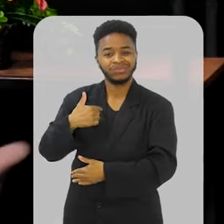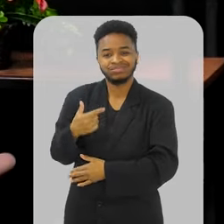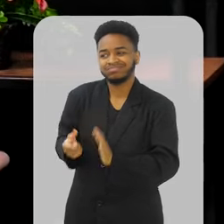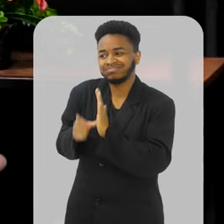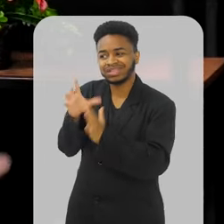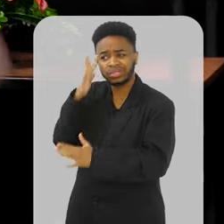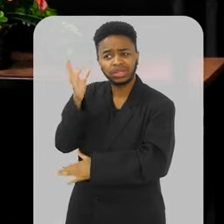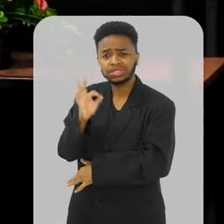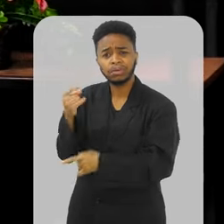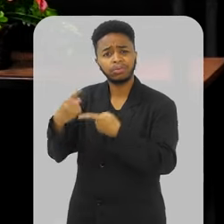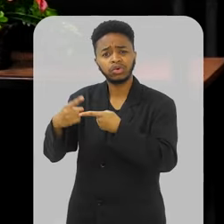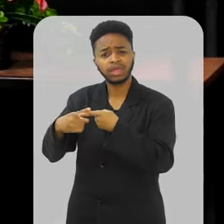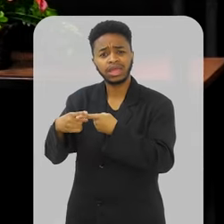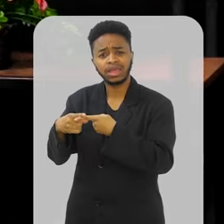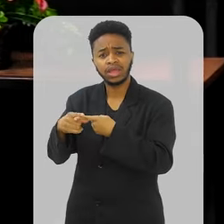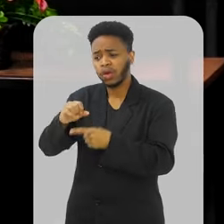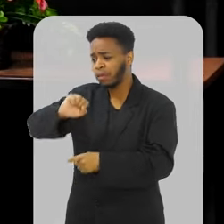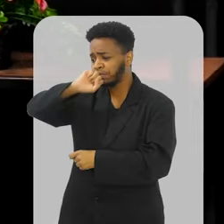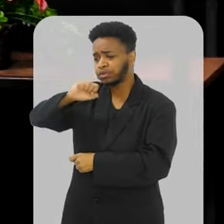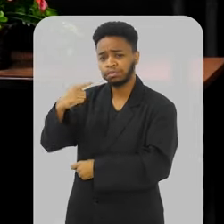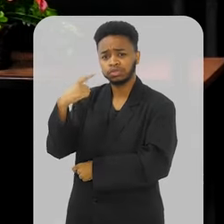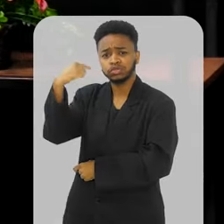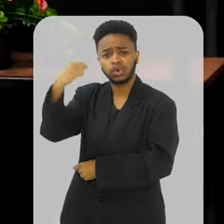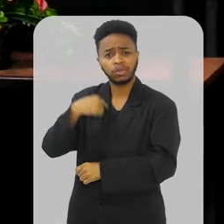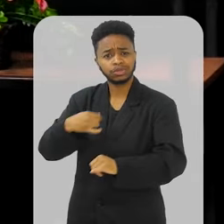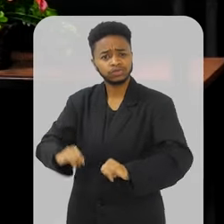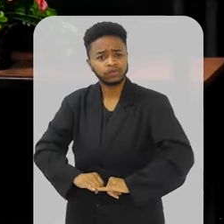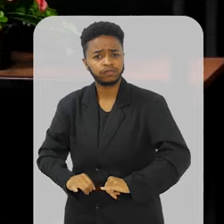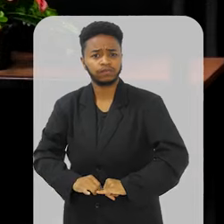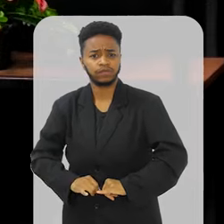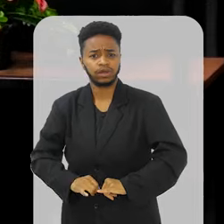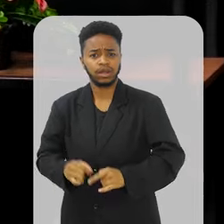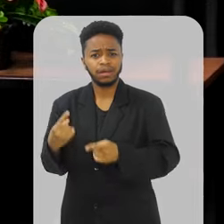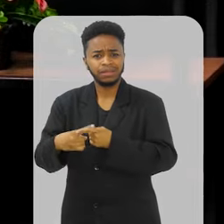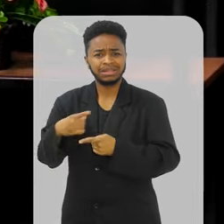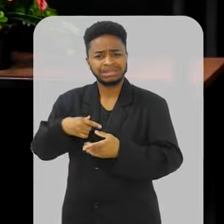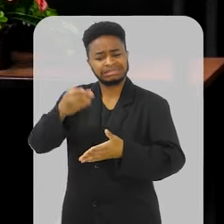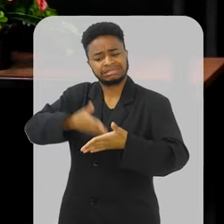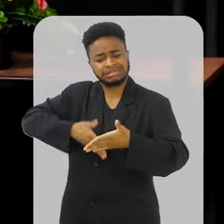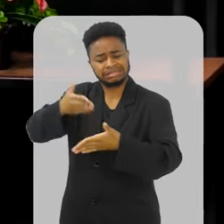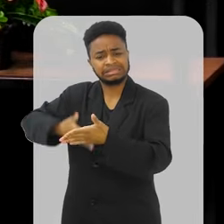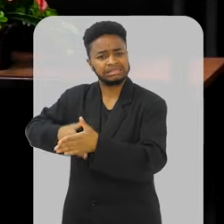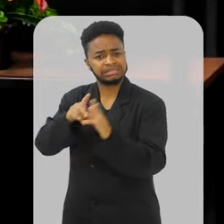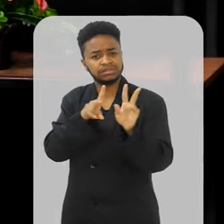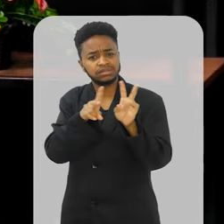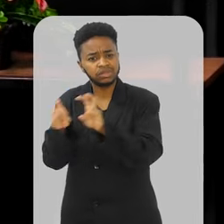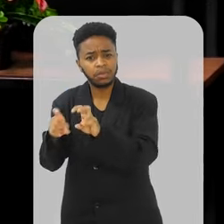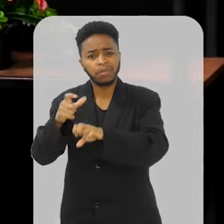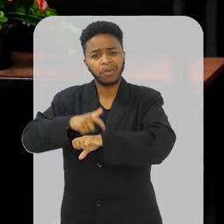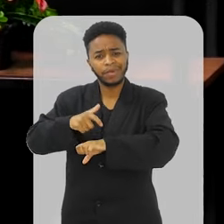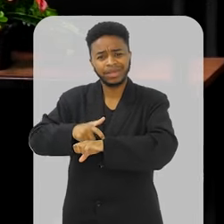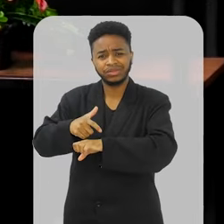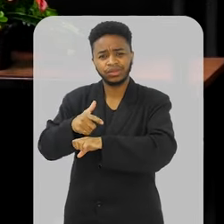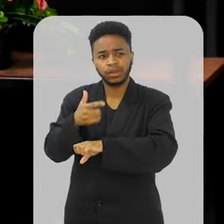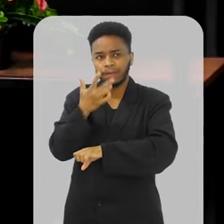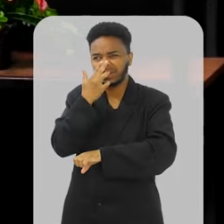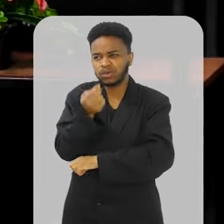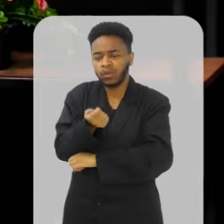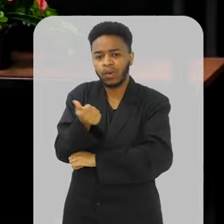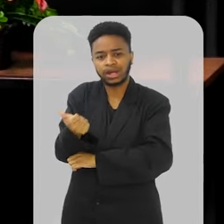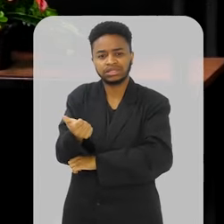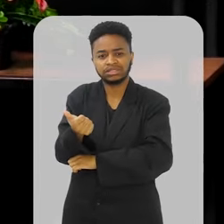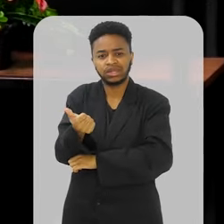entendia Por que que o cardiel me colocou aqui para sofrer para passar tanta situação que que quase que